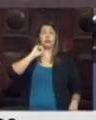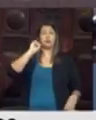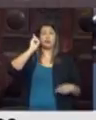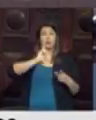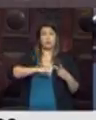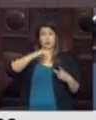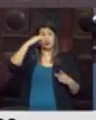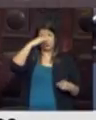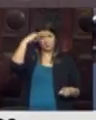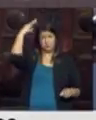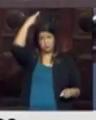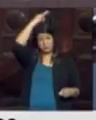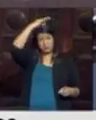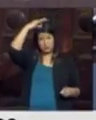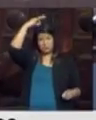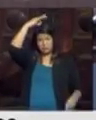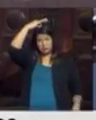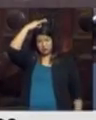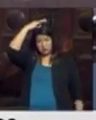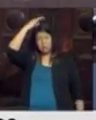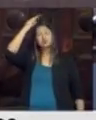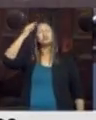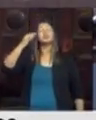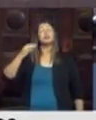Santo, viessem